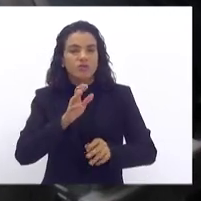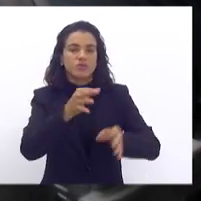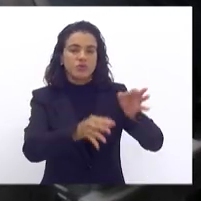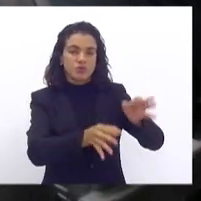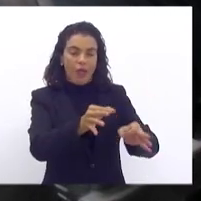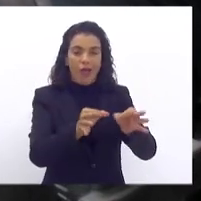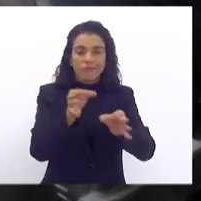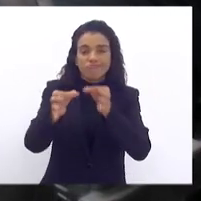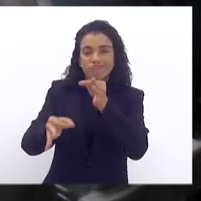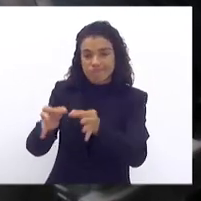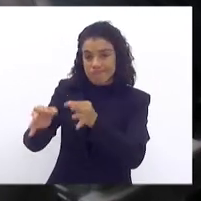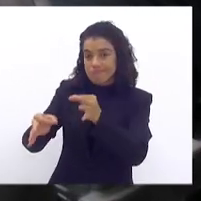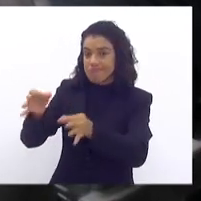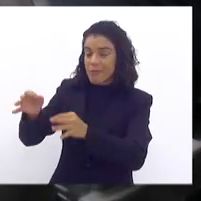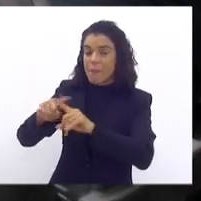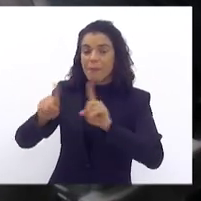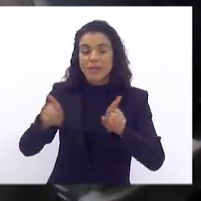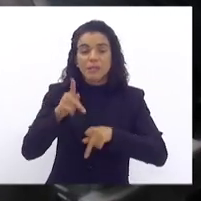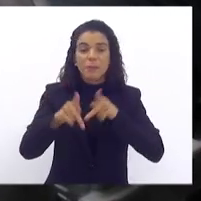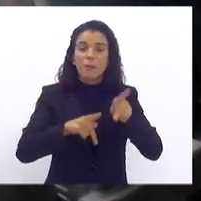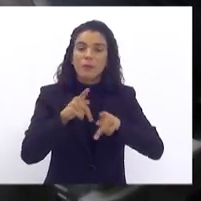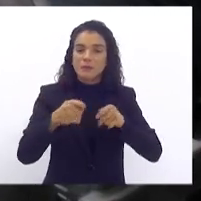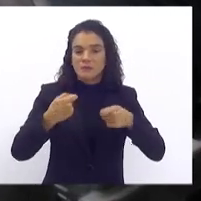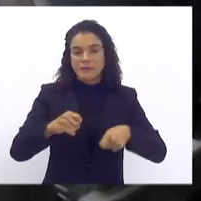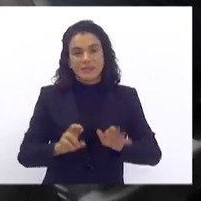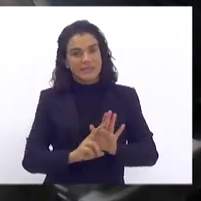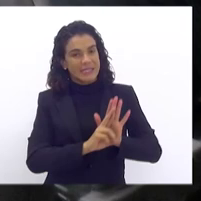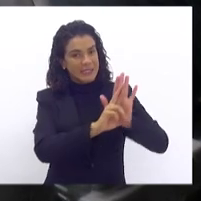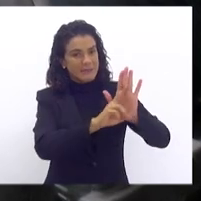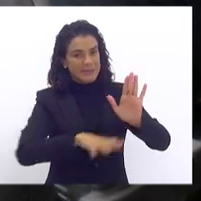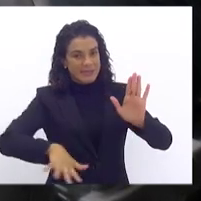mas essa população precisa estar representada nesses